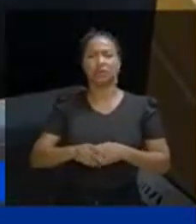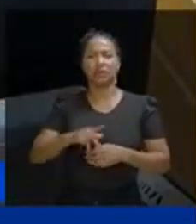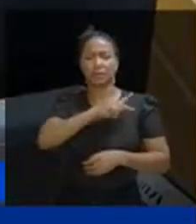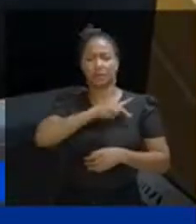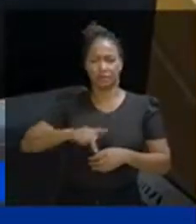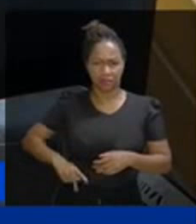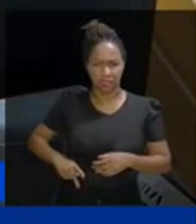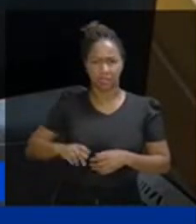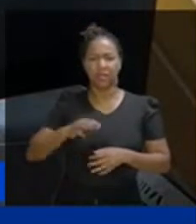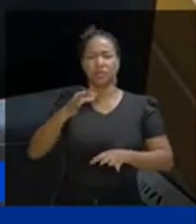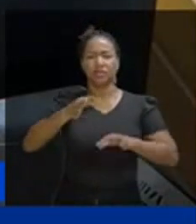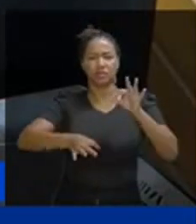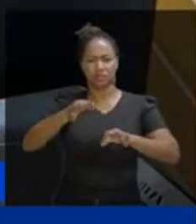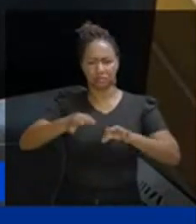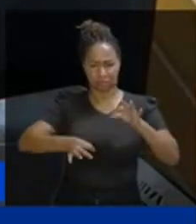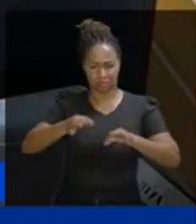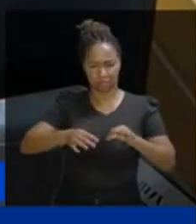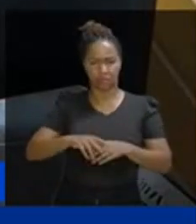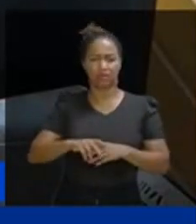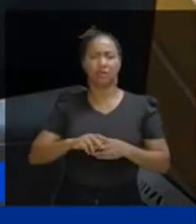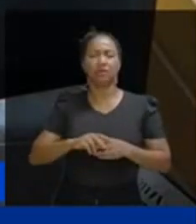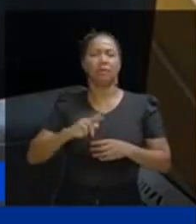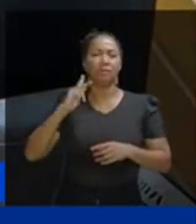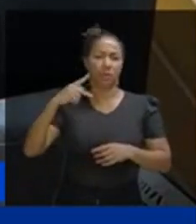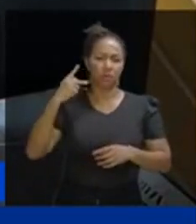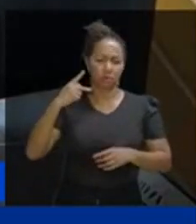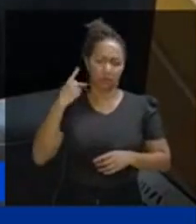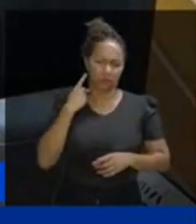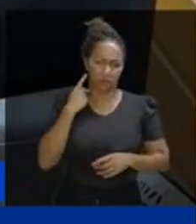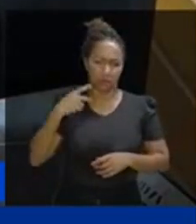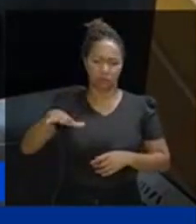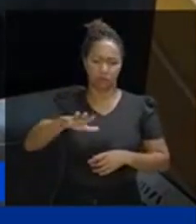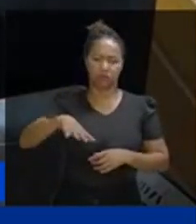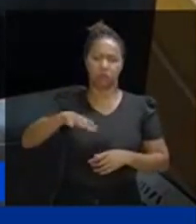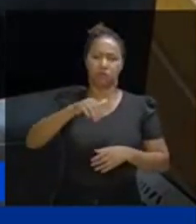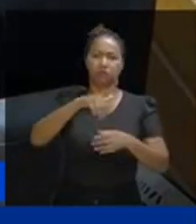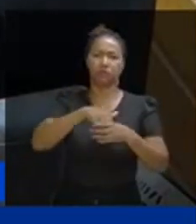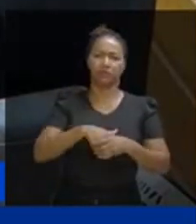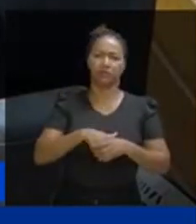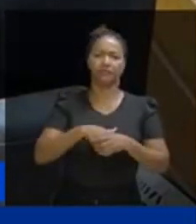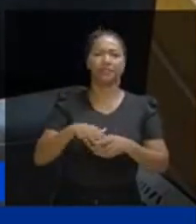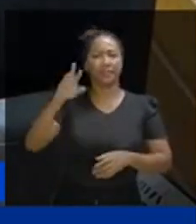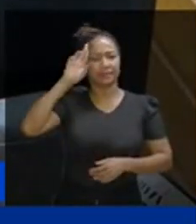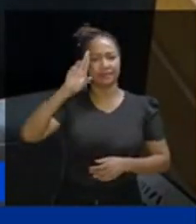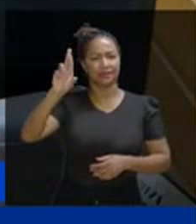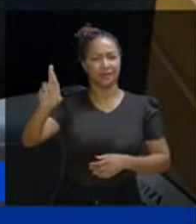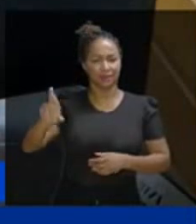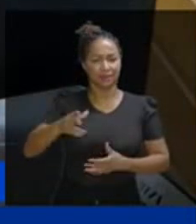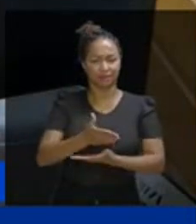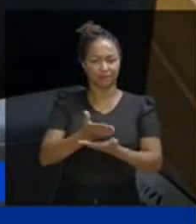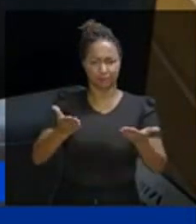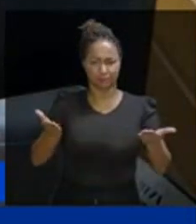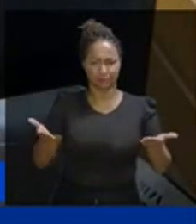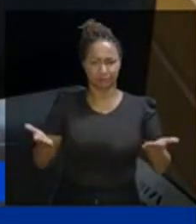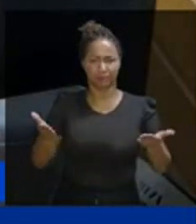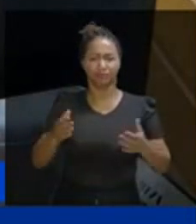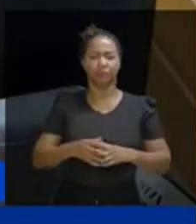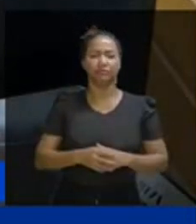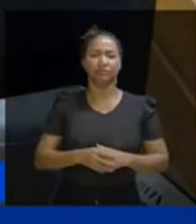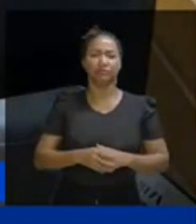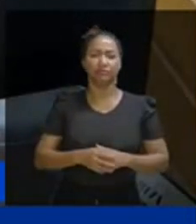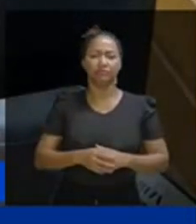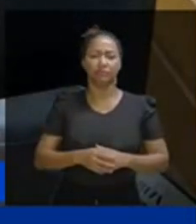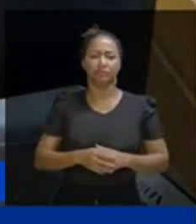pares, douta procuradora regional eleitoral. Foco na juíza Tina Souza. Ela é branca de cabelos castanhos claros,